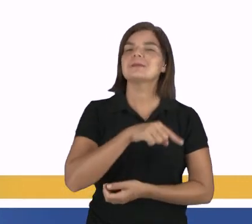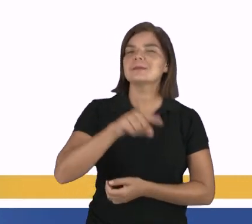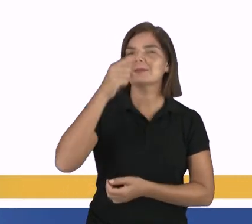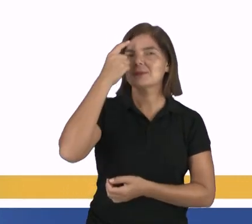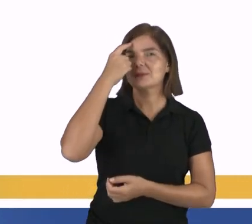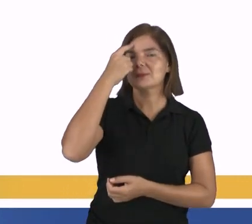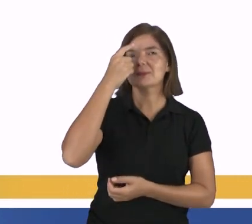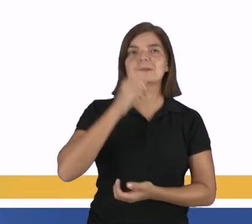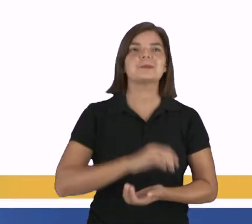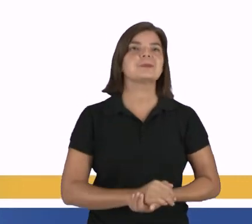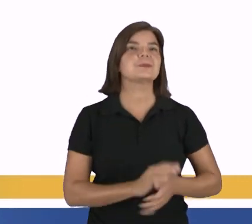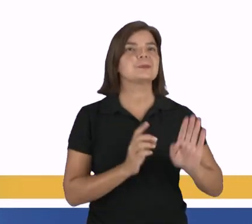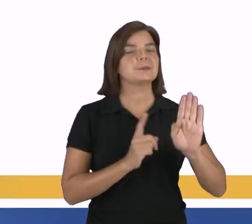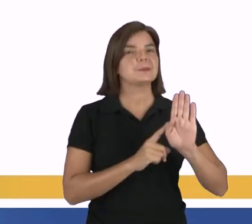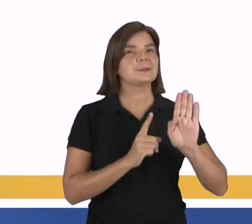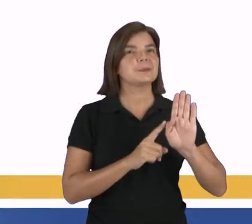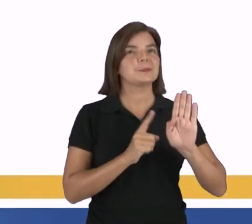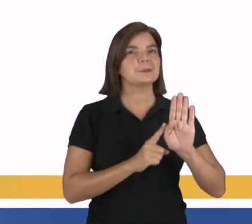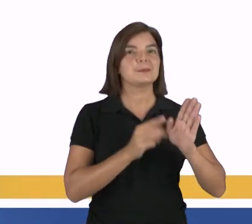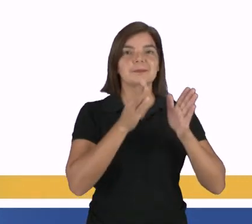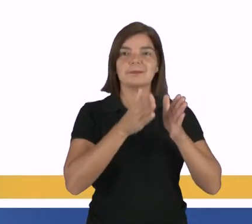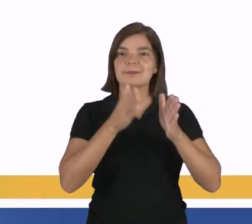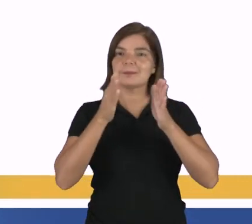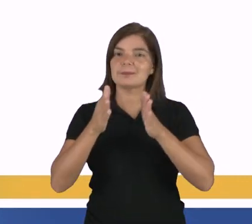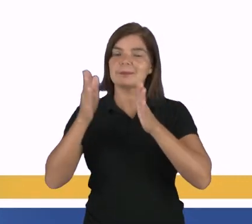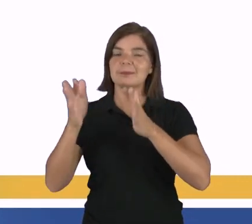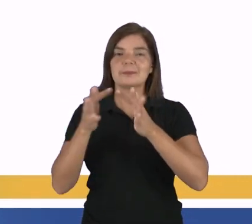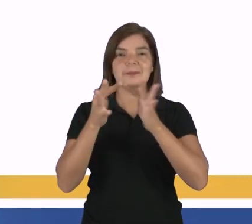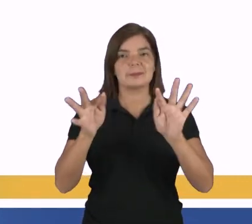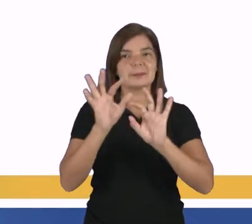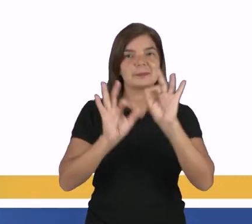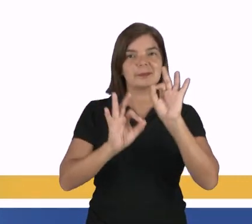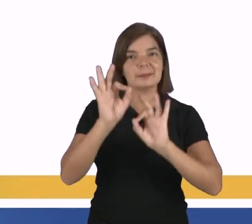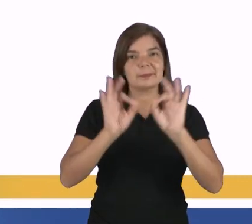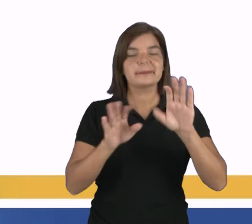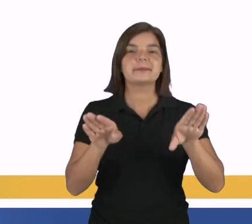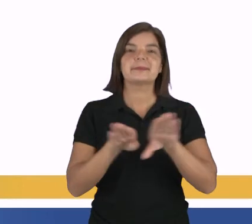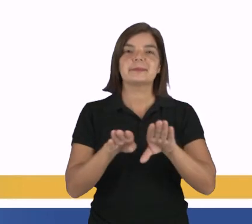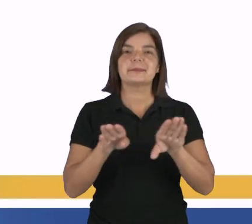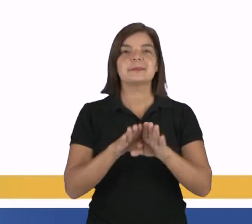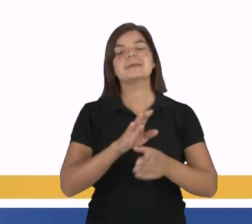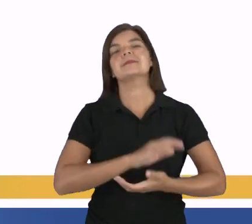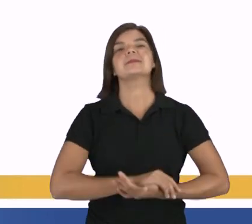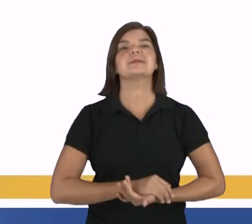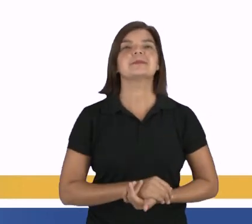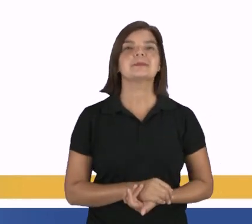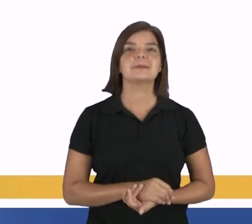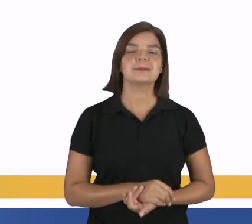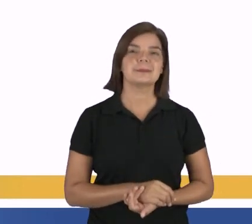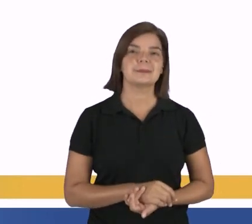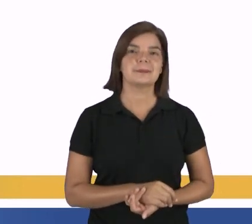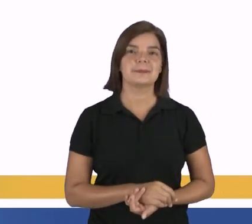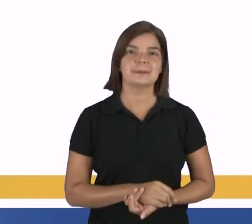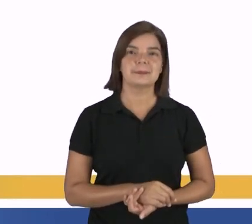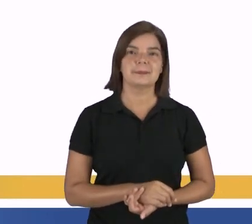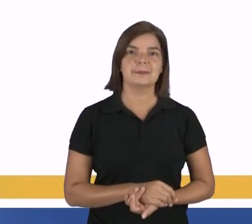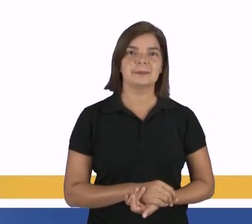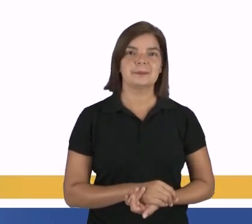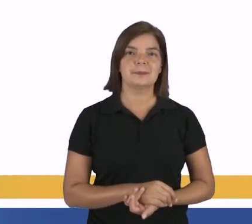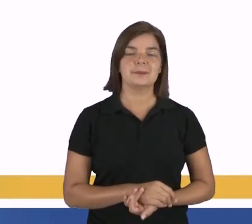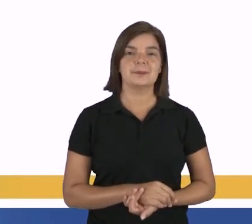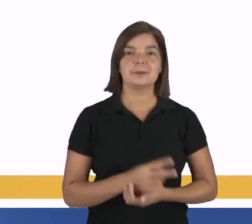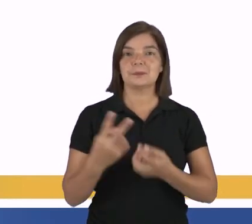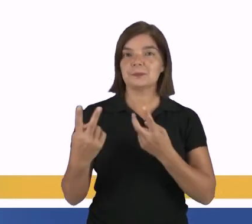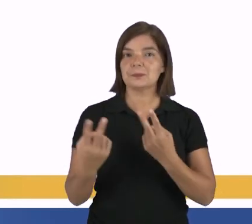pensando. Letra B. To bake, how long does eat a cake. Do